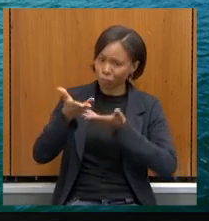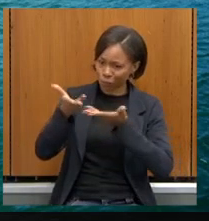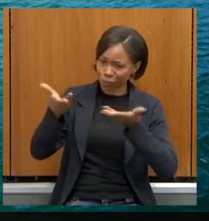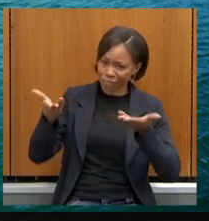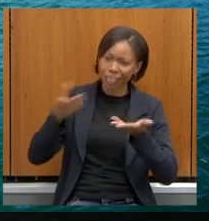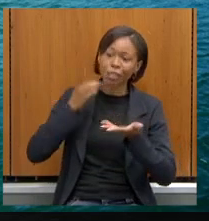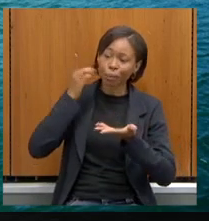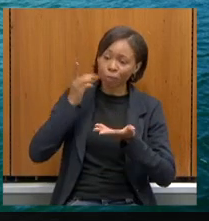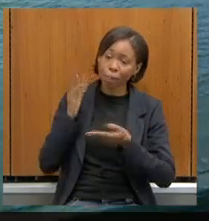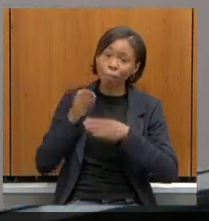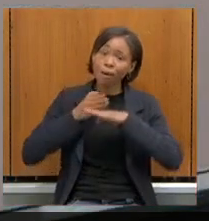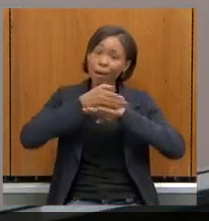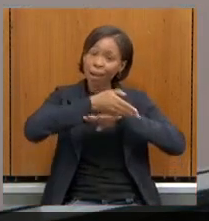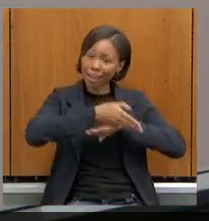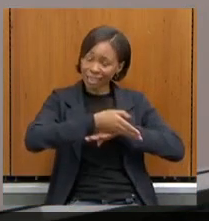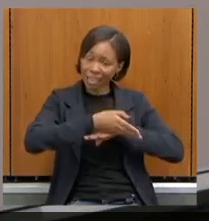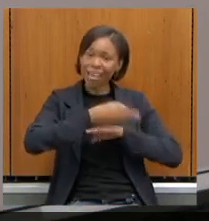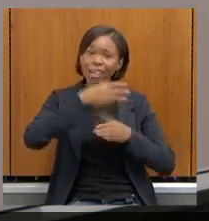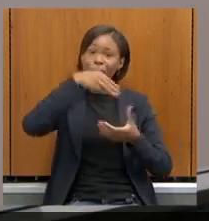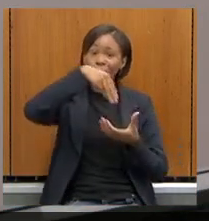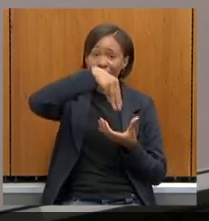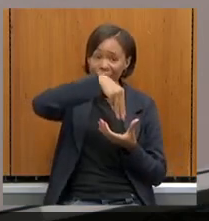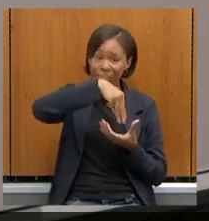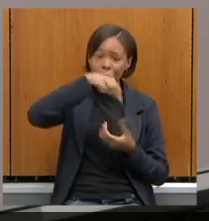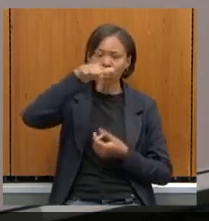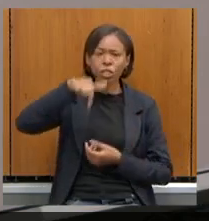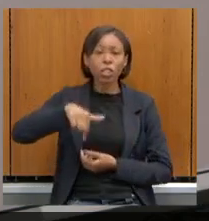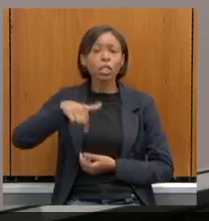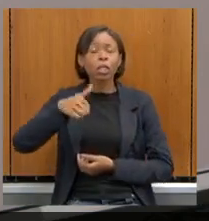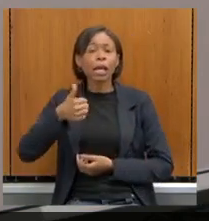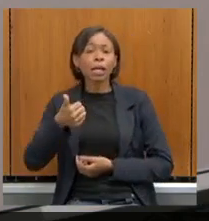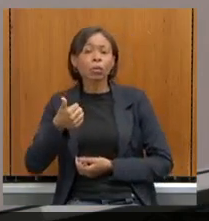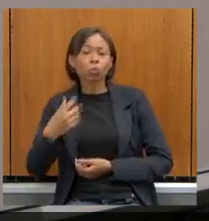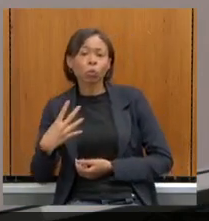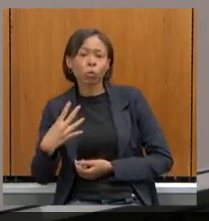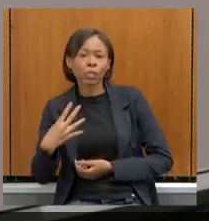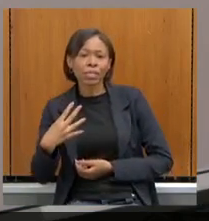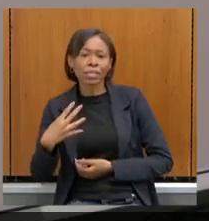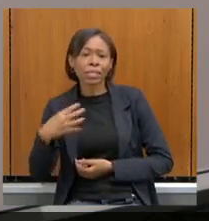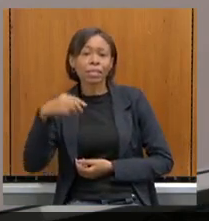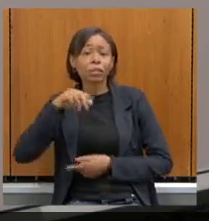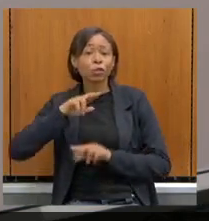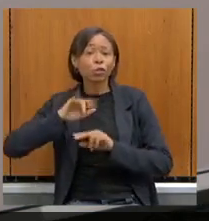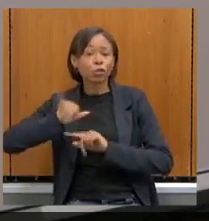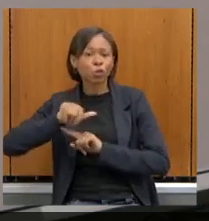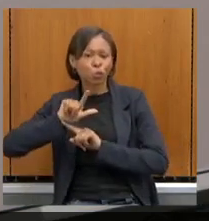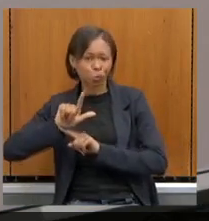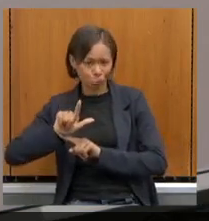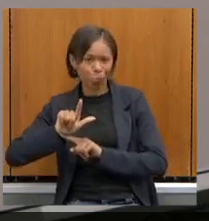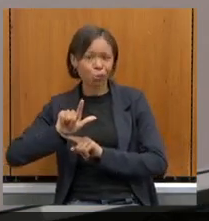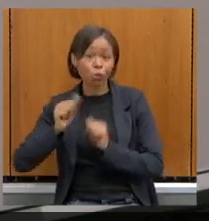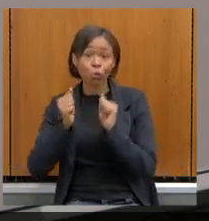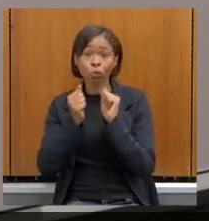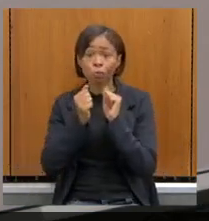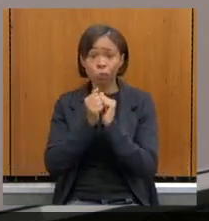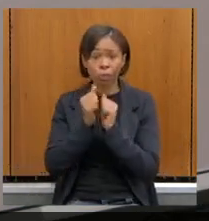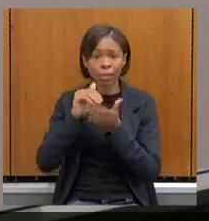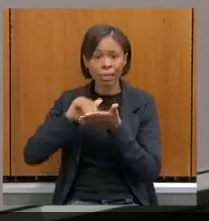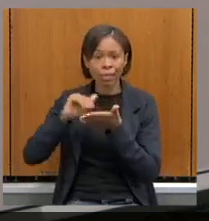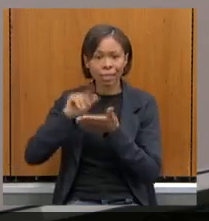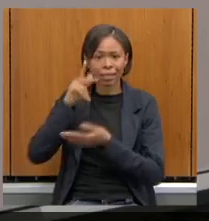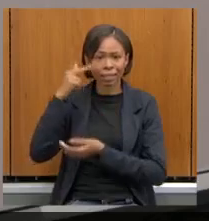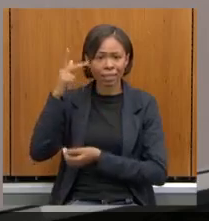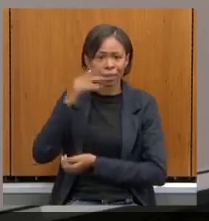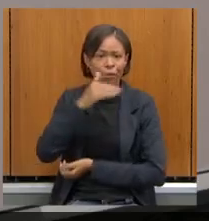14 desse mês, juntamente com os secretários também do Rio e de Brasília, que nós estamos pensando um